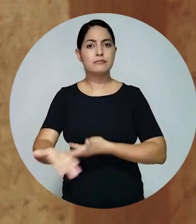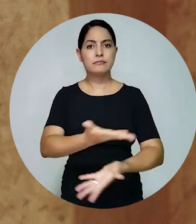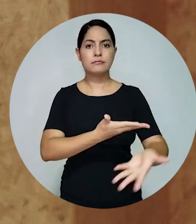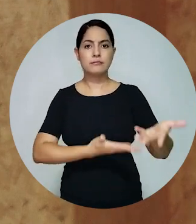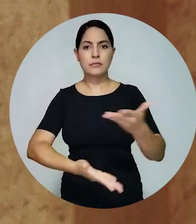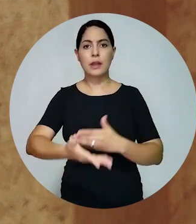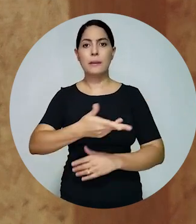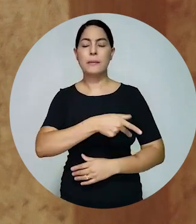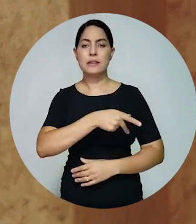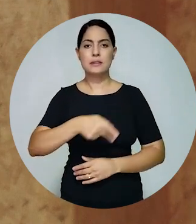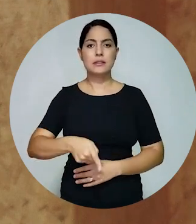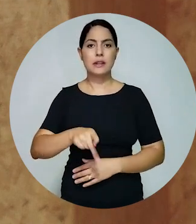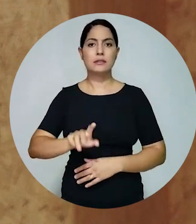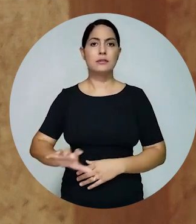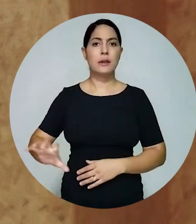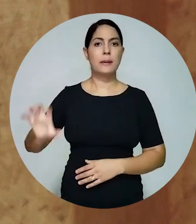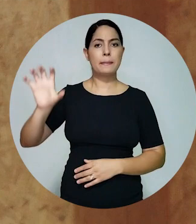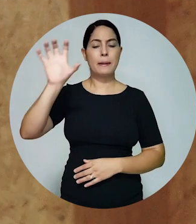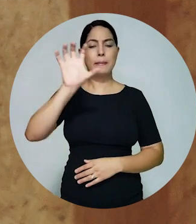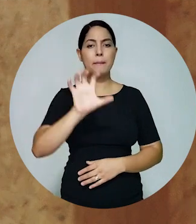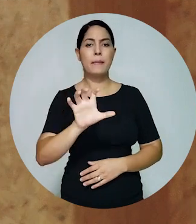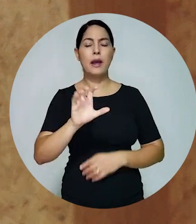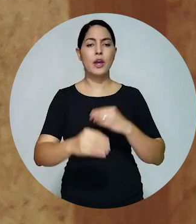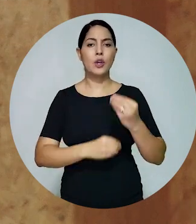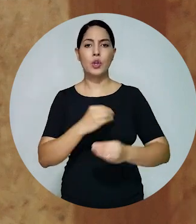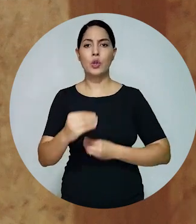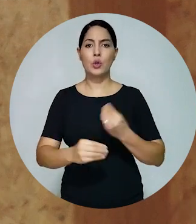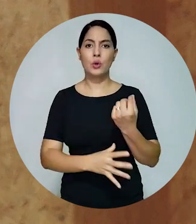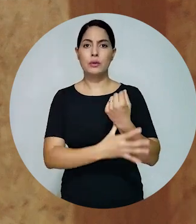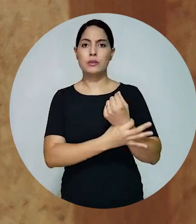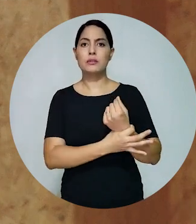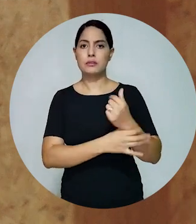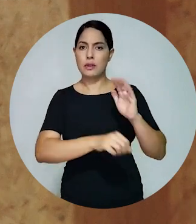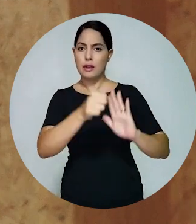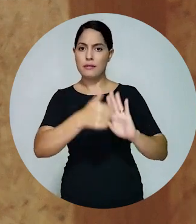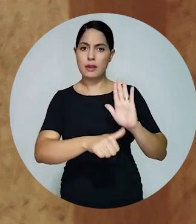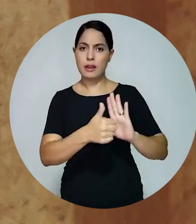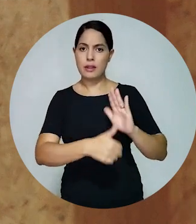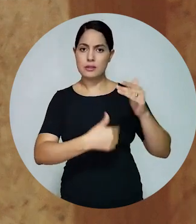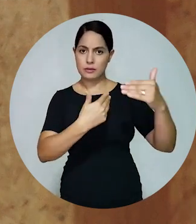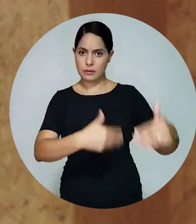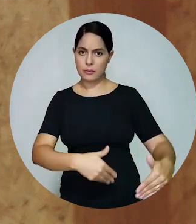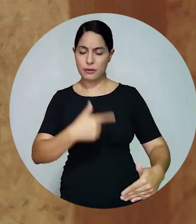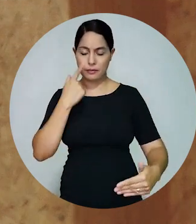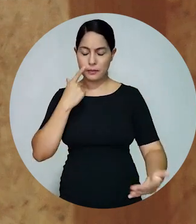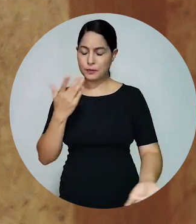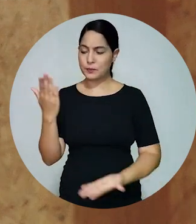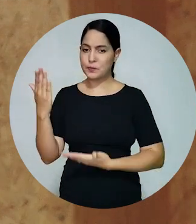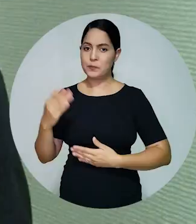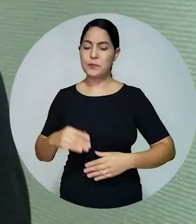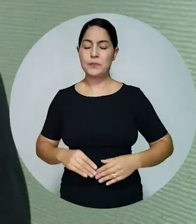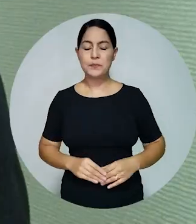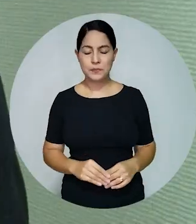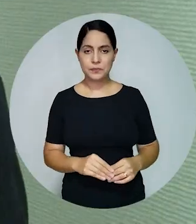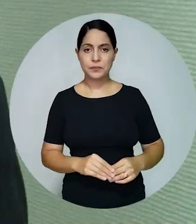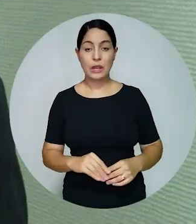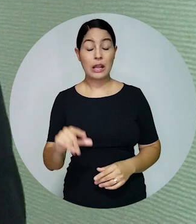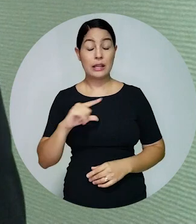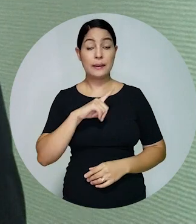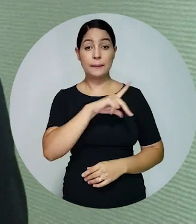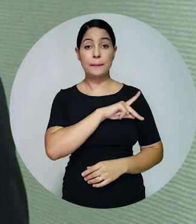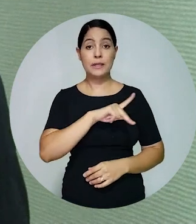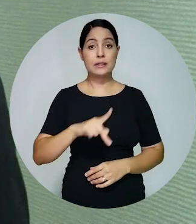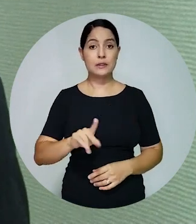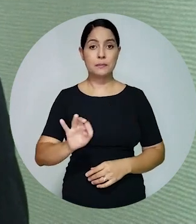estreitar o diálogo com os presidentes das seccionais e debater a aplicação e os critérios de segurança da avaliação. Uma